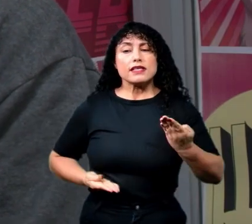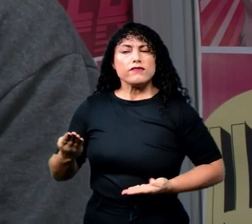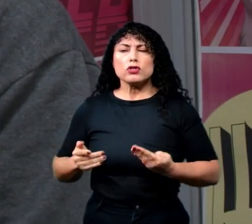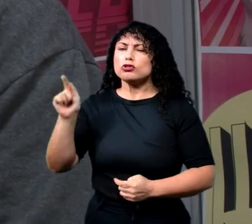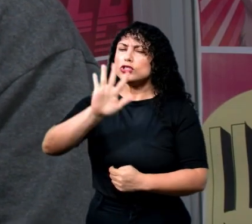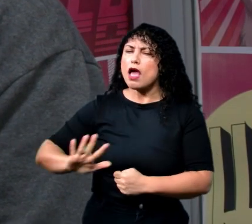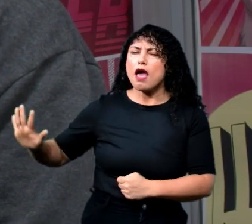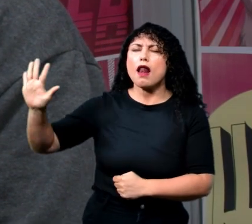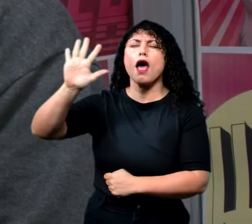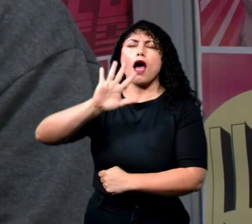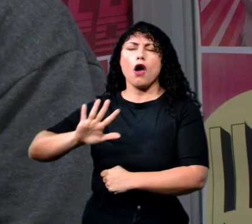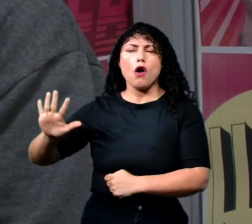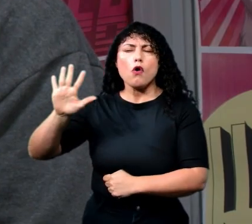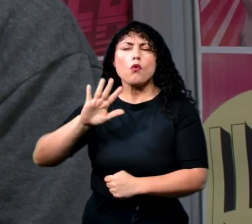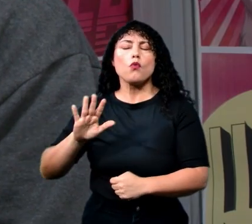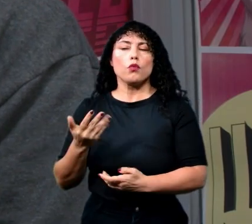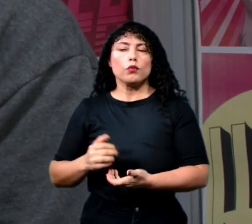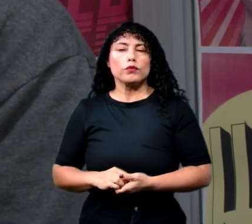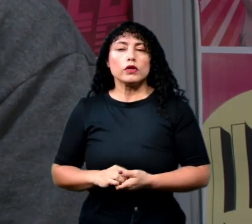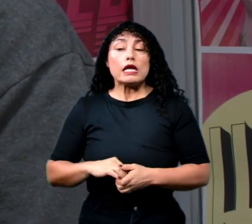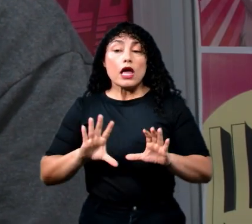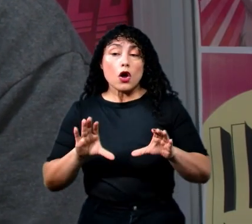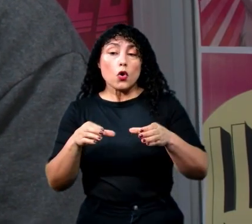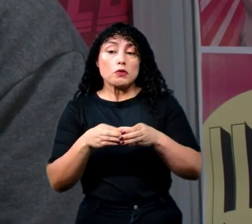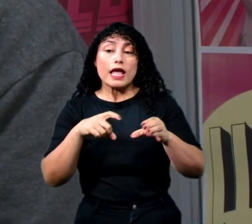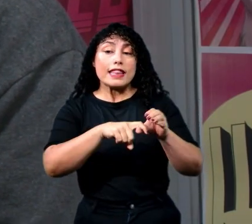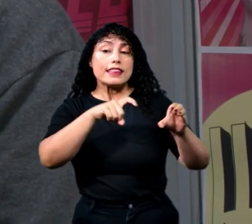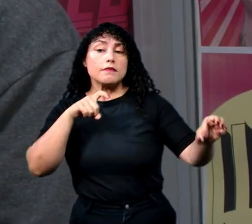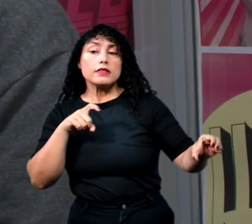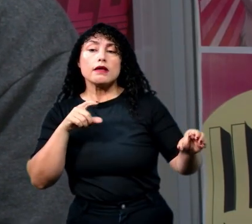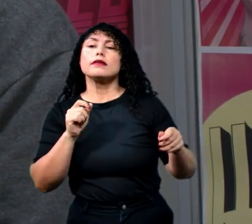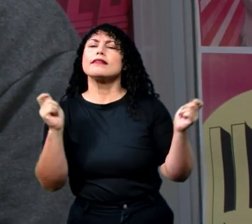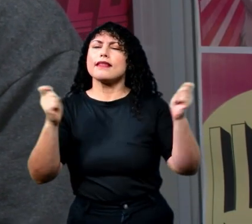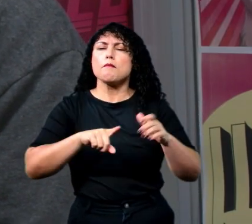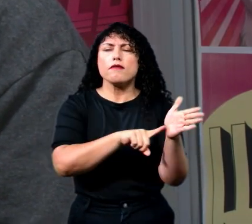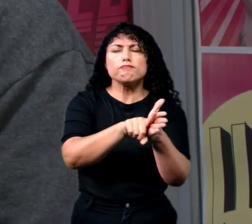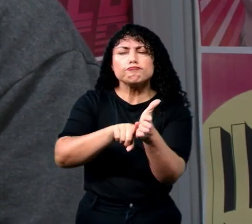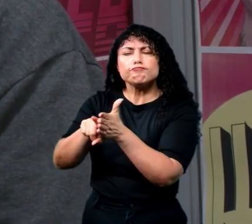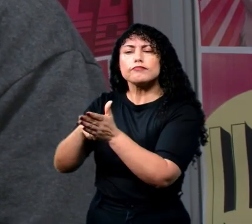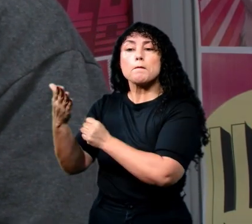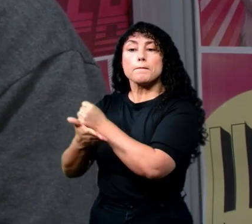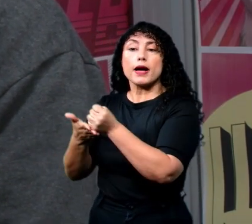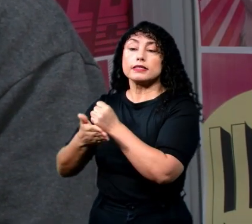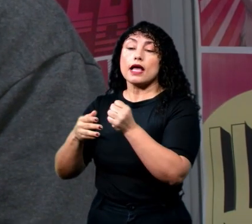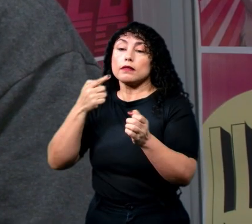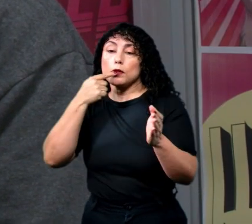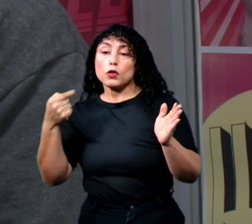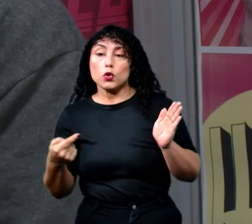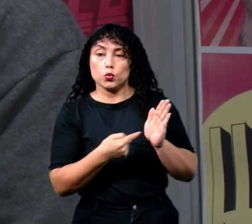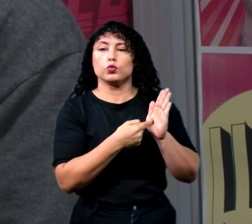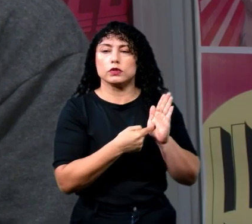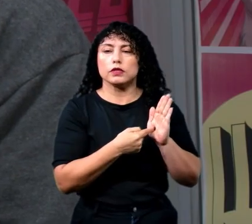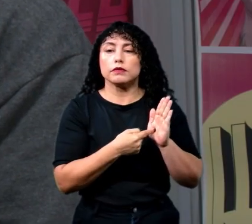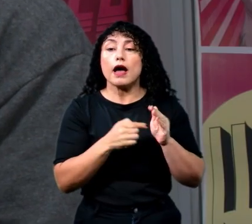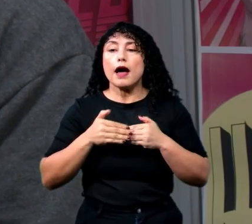geral. E aí, essa comissão é independente para fazer as investigações baseado na denúncia, né? Então,